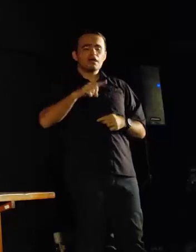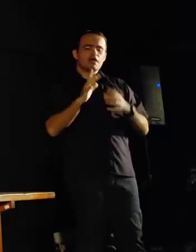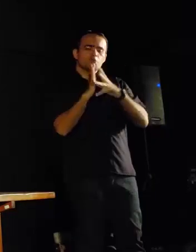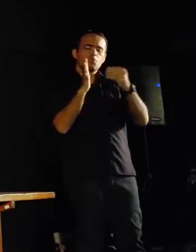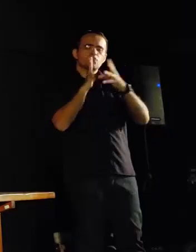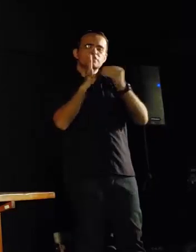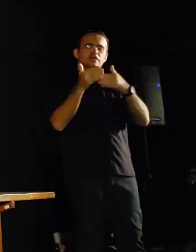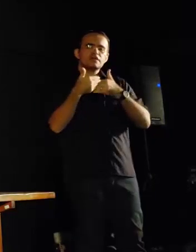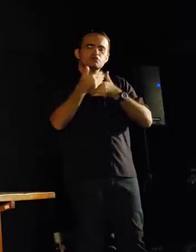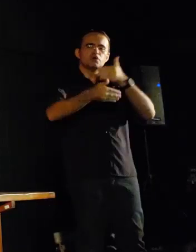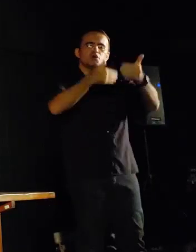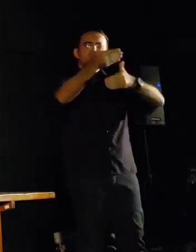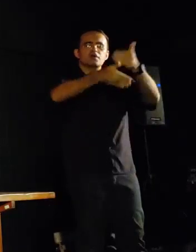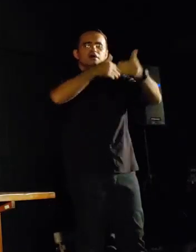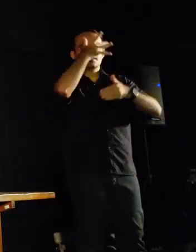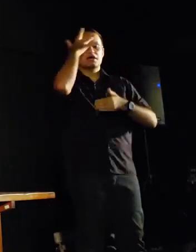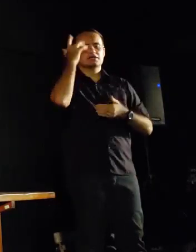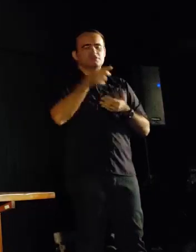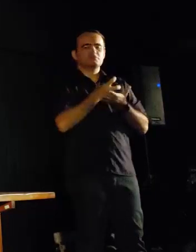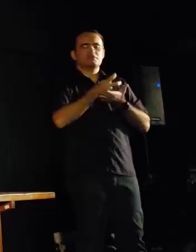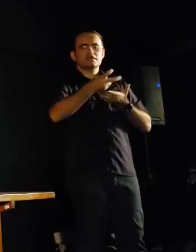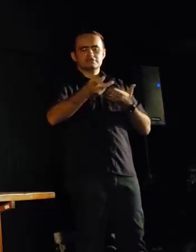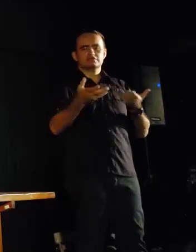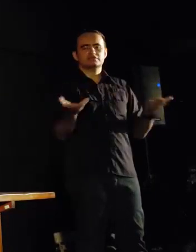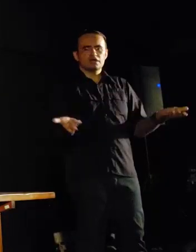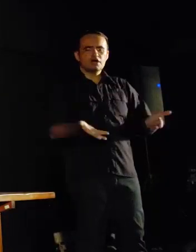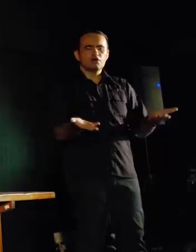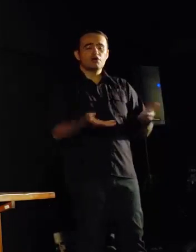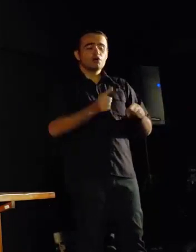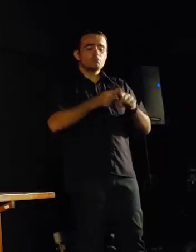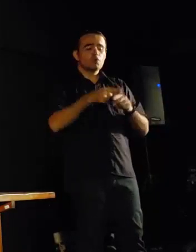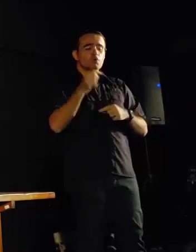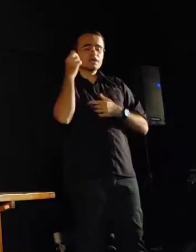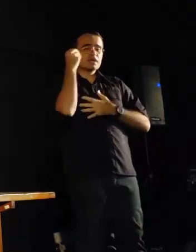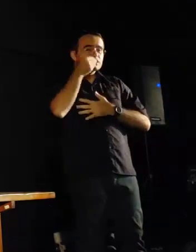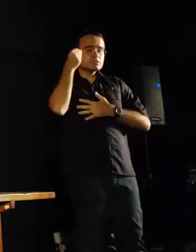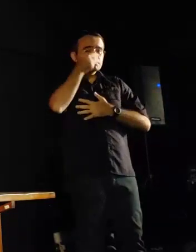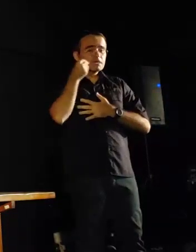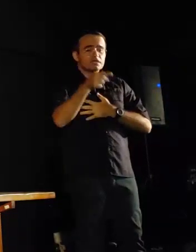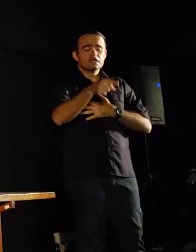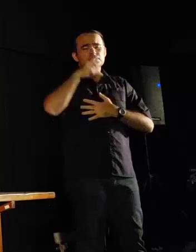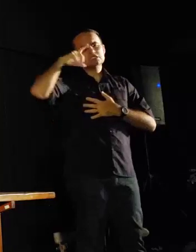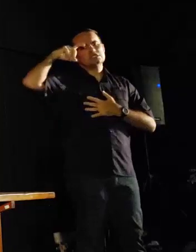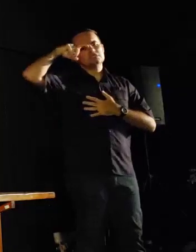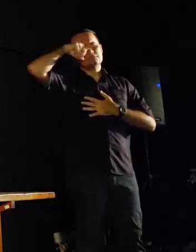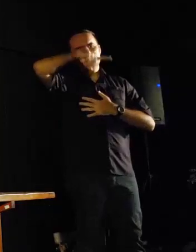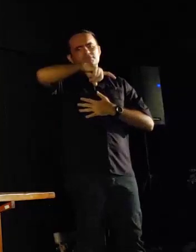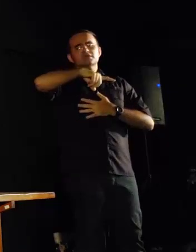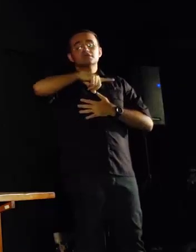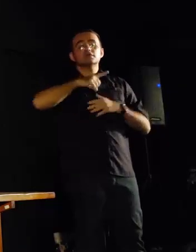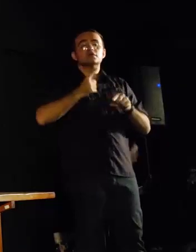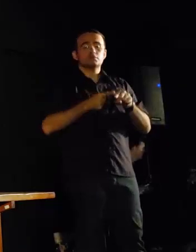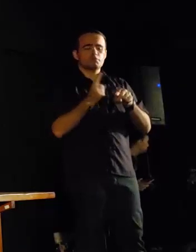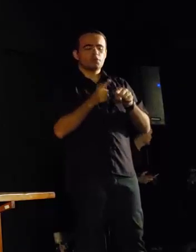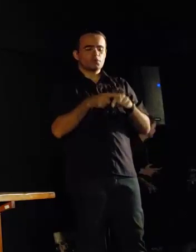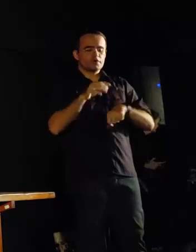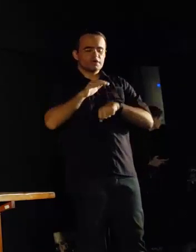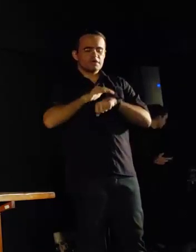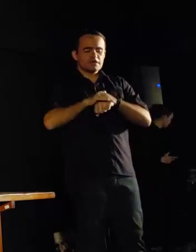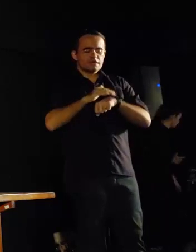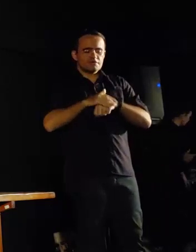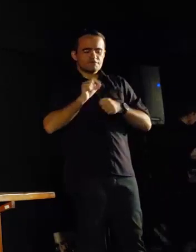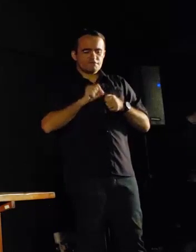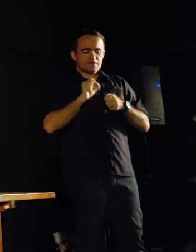vindo. Porque esse tipo de experiência é uma experiência difícil de se realizar. Onde você faz, então, com que